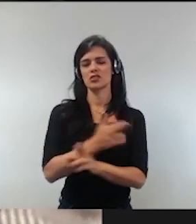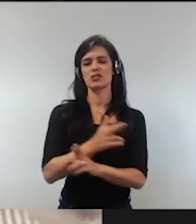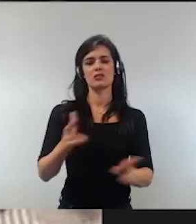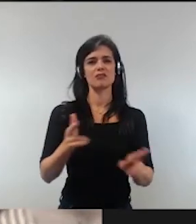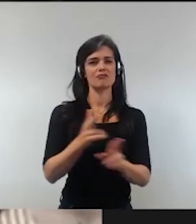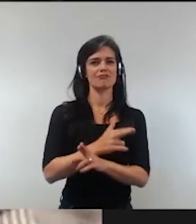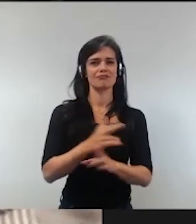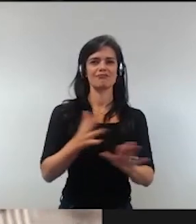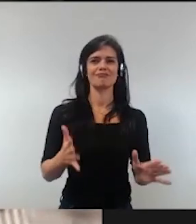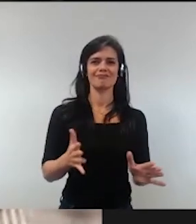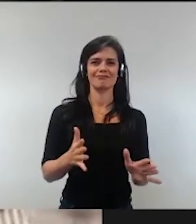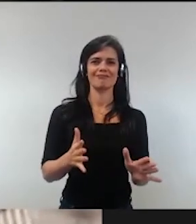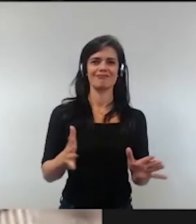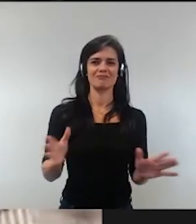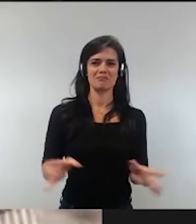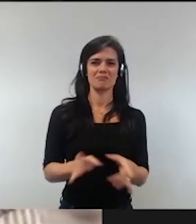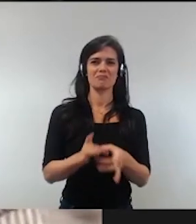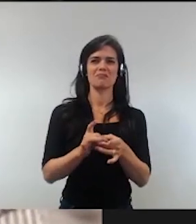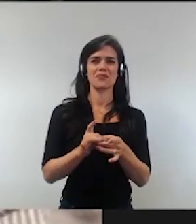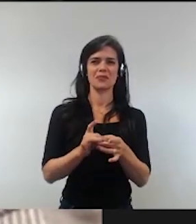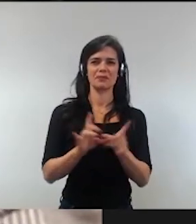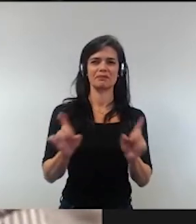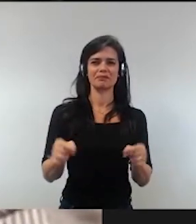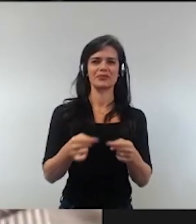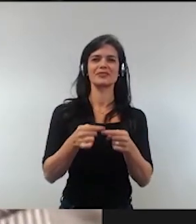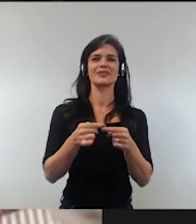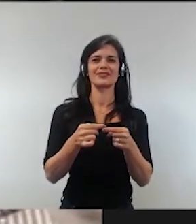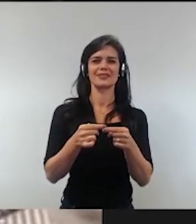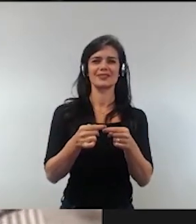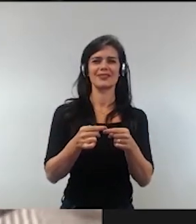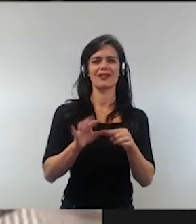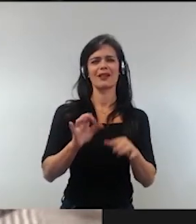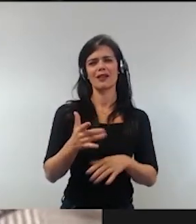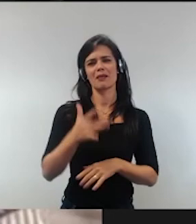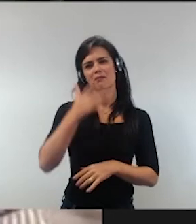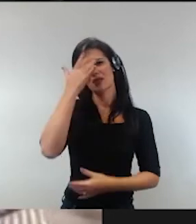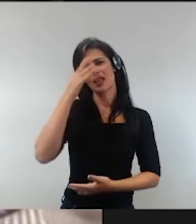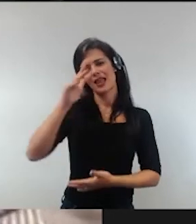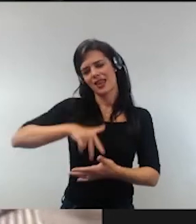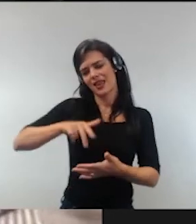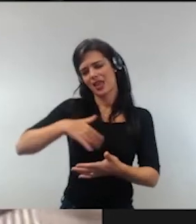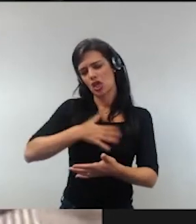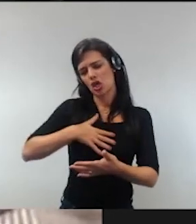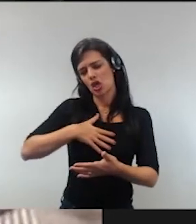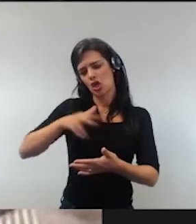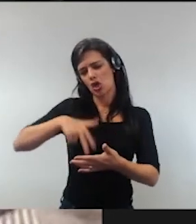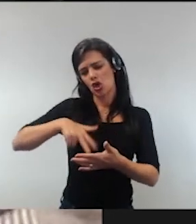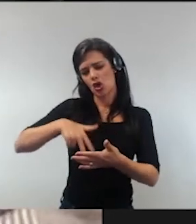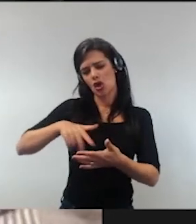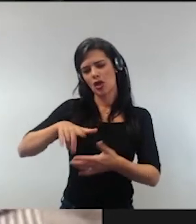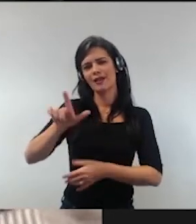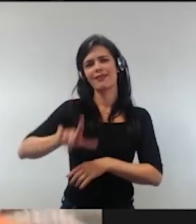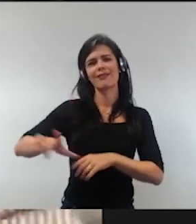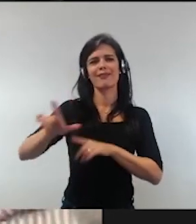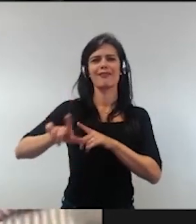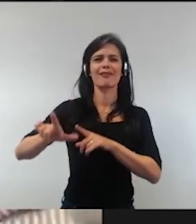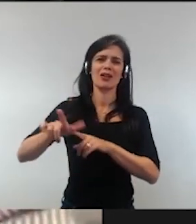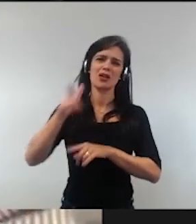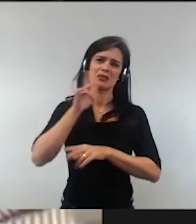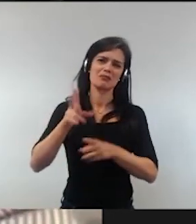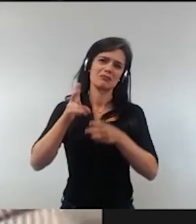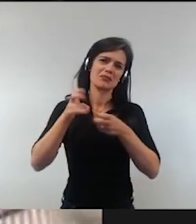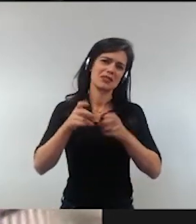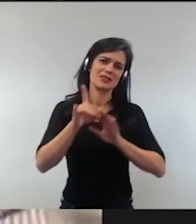mais proximamente. É óbvio que quem lê, quem gosta de literatura, percebe